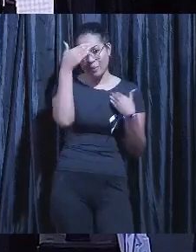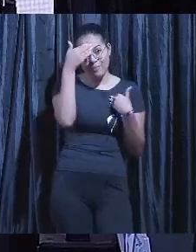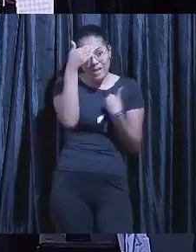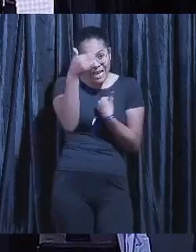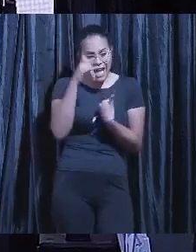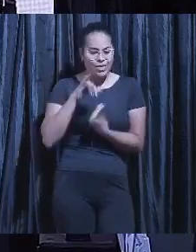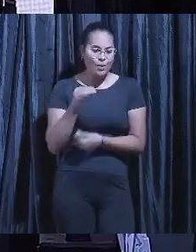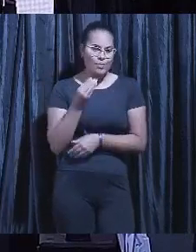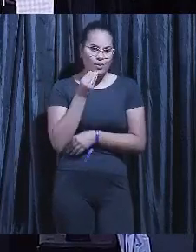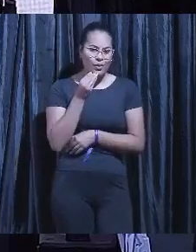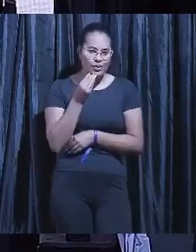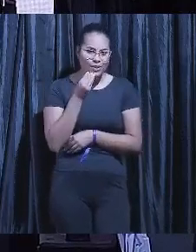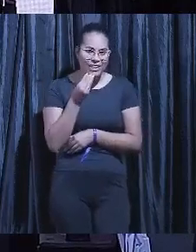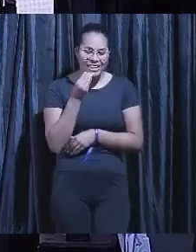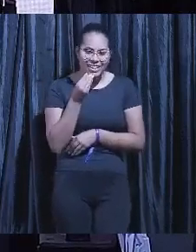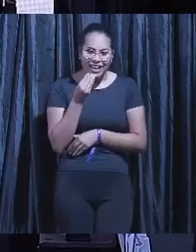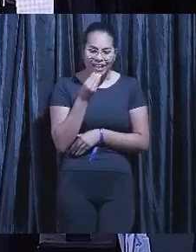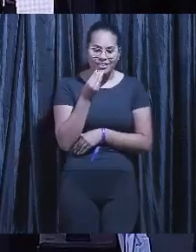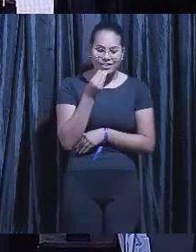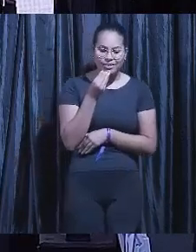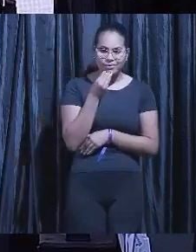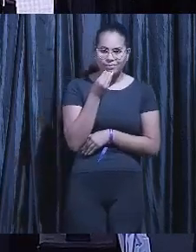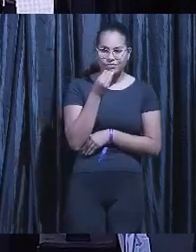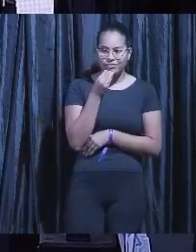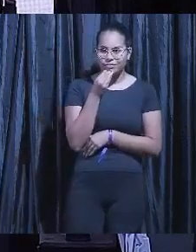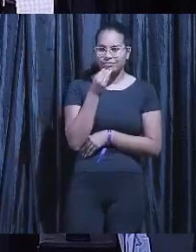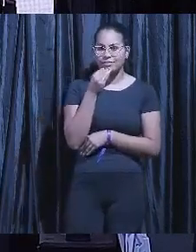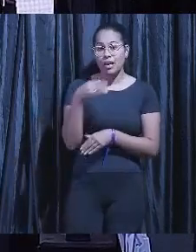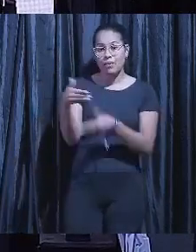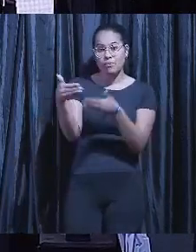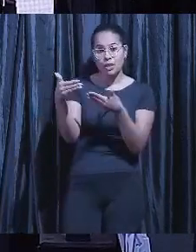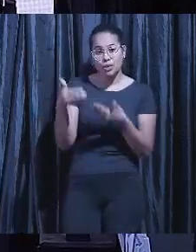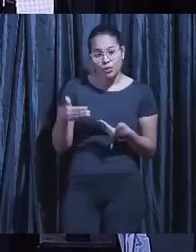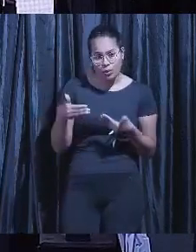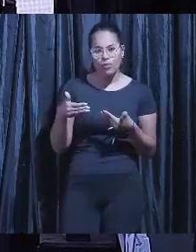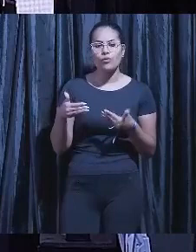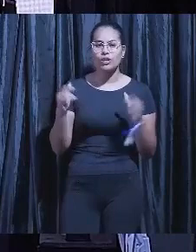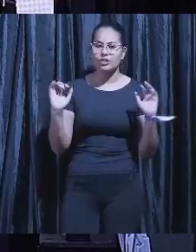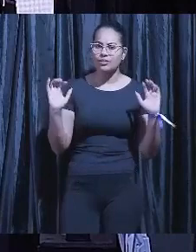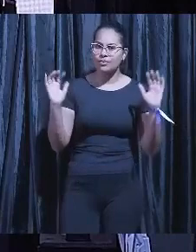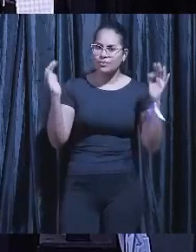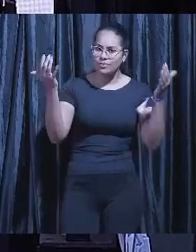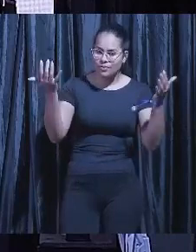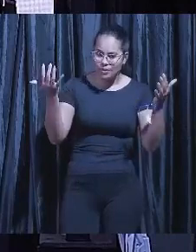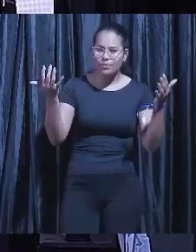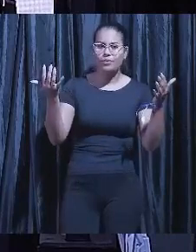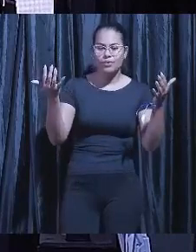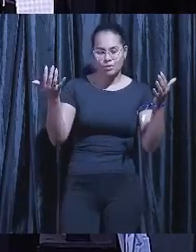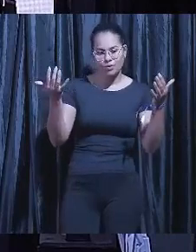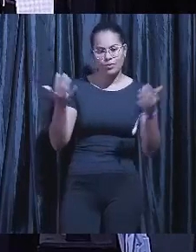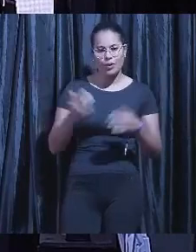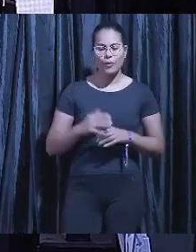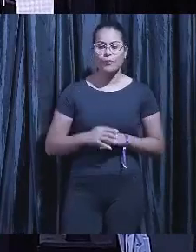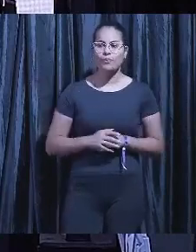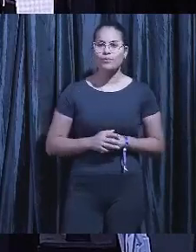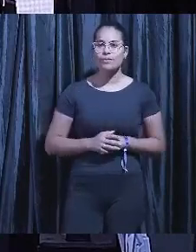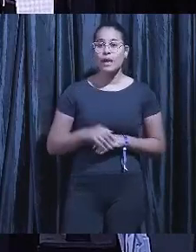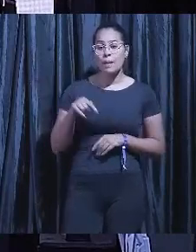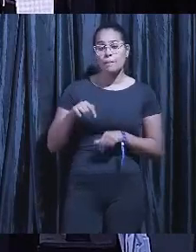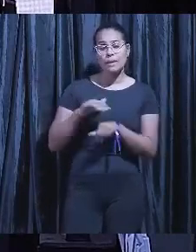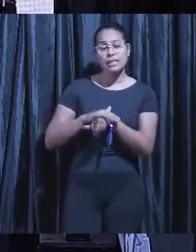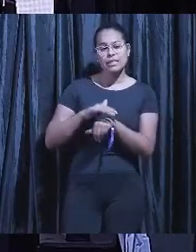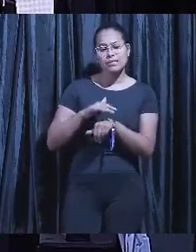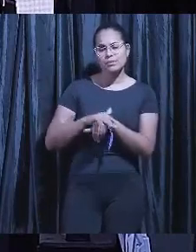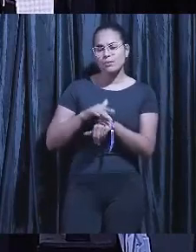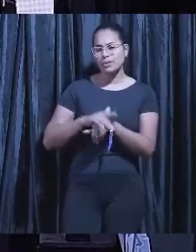pela oportunidade, pelo convite do Festival Social Good, para esse momento que eu acho